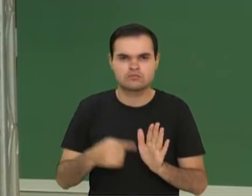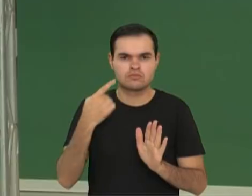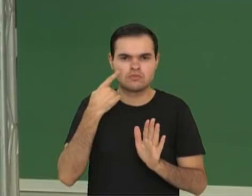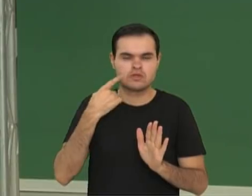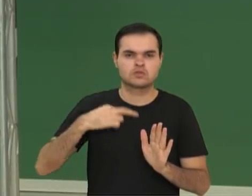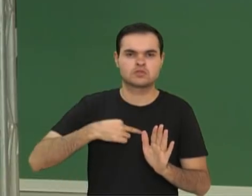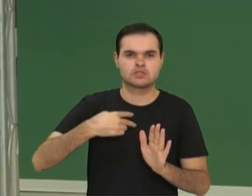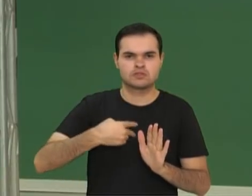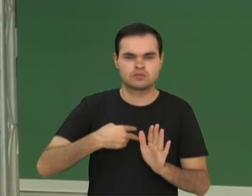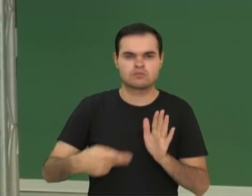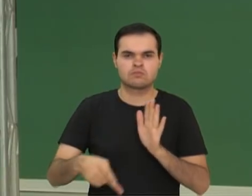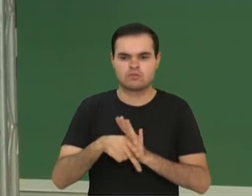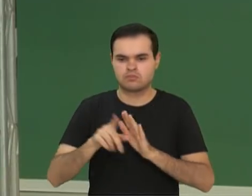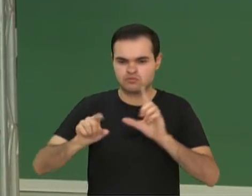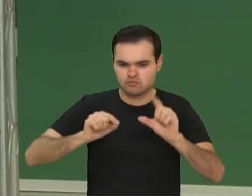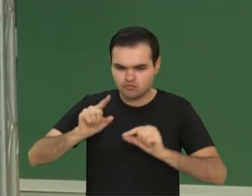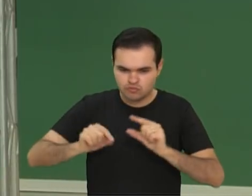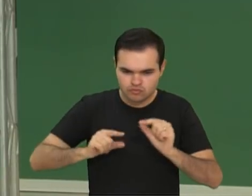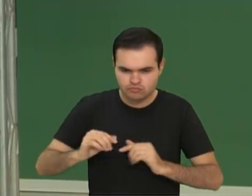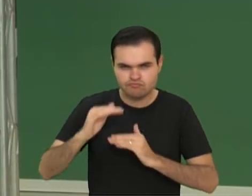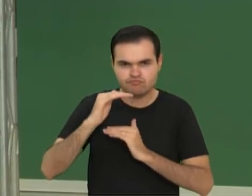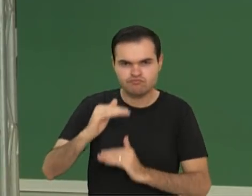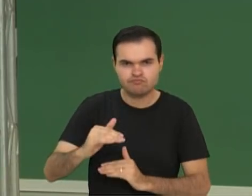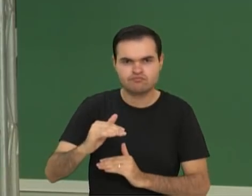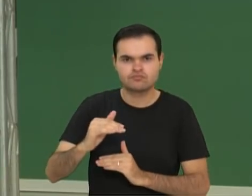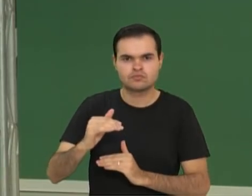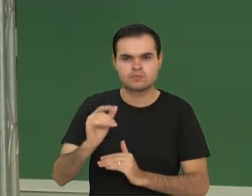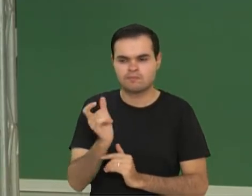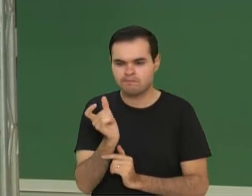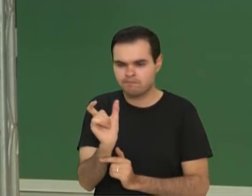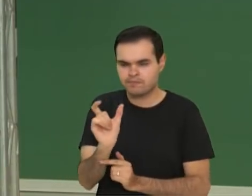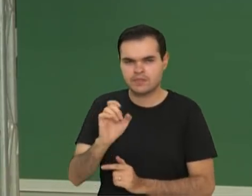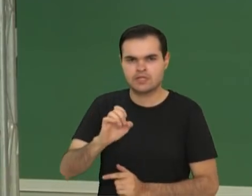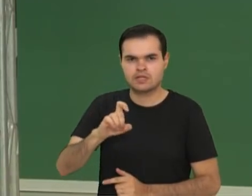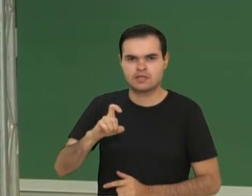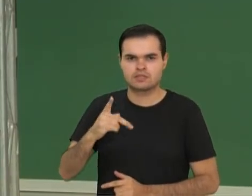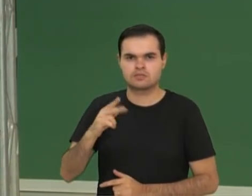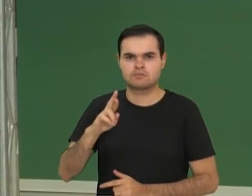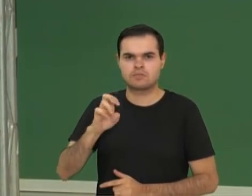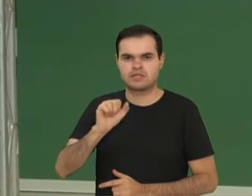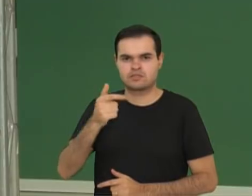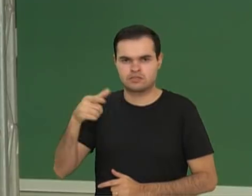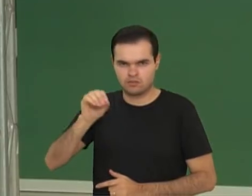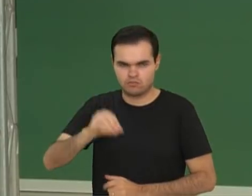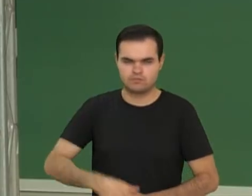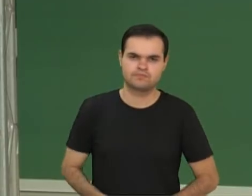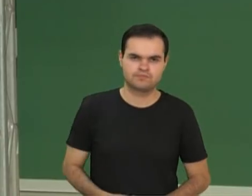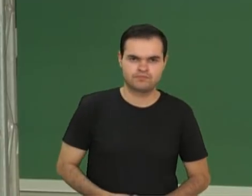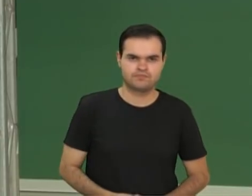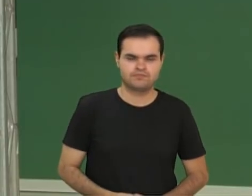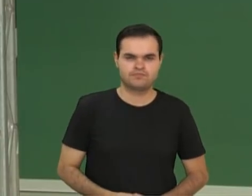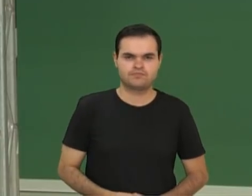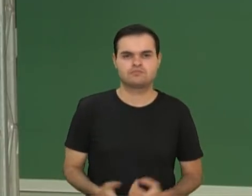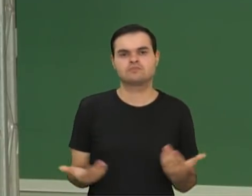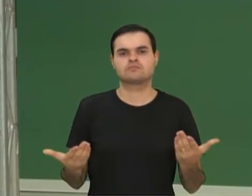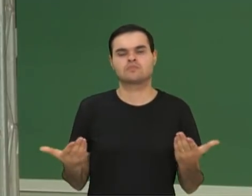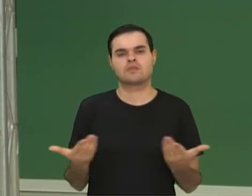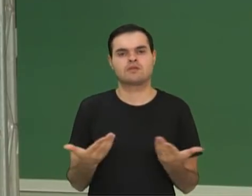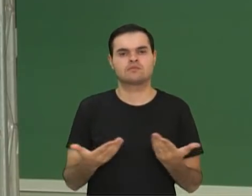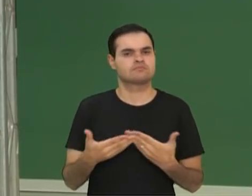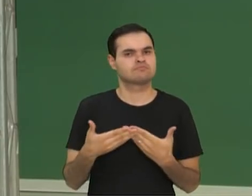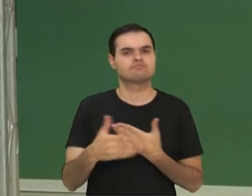sentido decorrente da escolha de uma determinada expressão. Como você percebeu, hoje